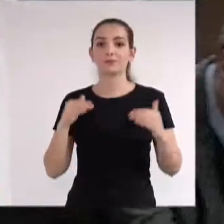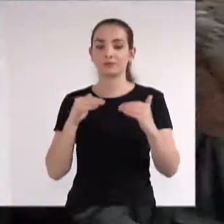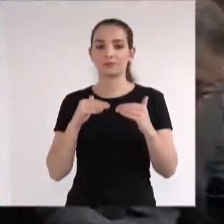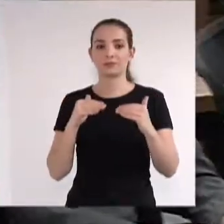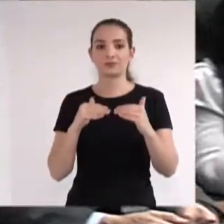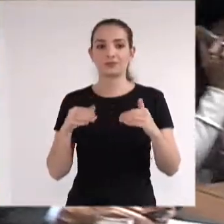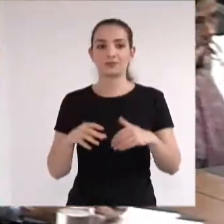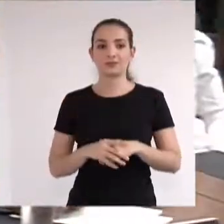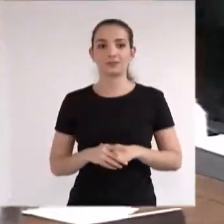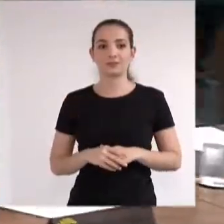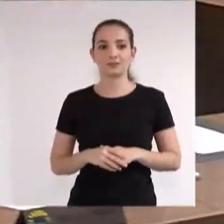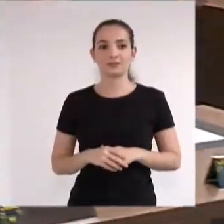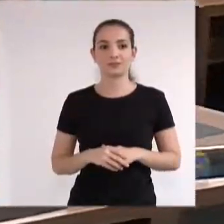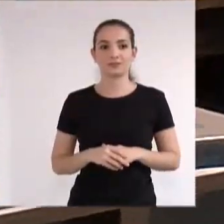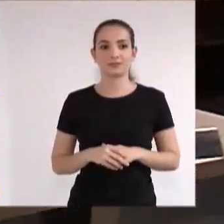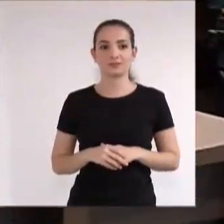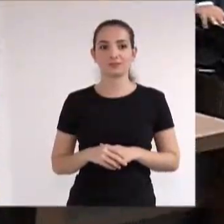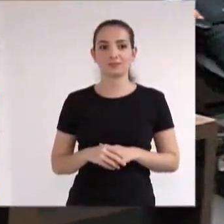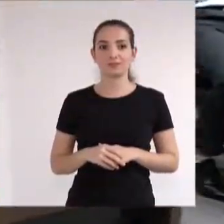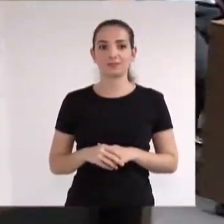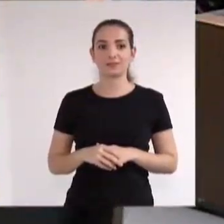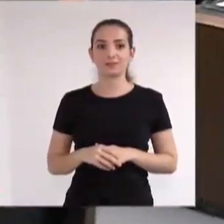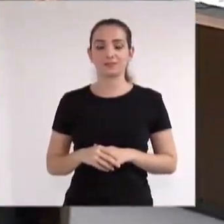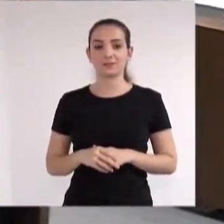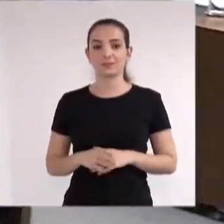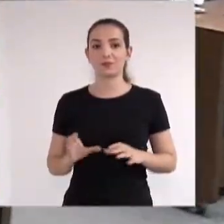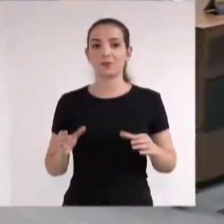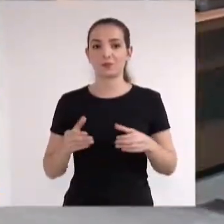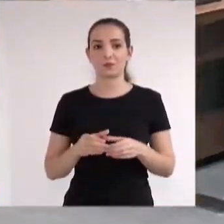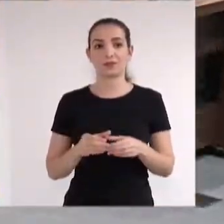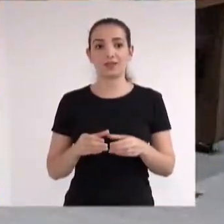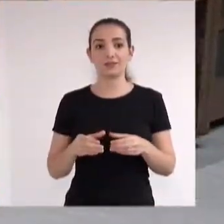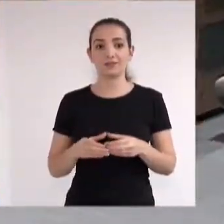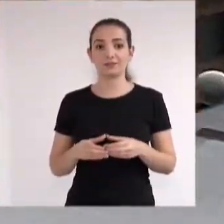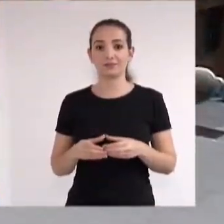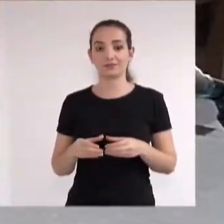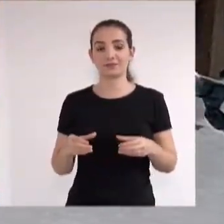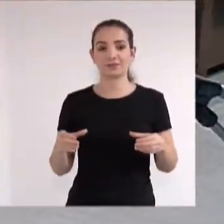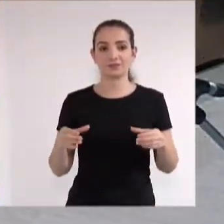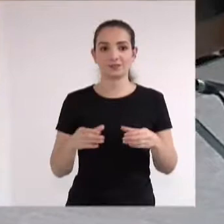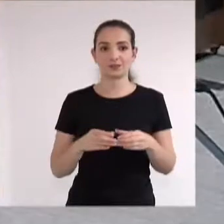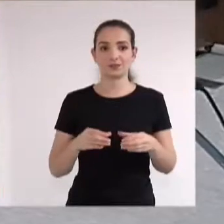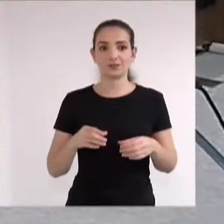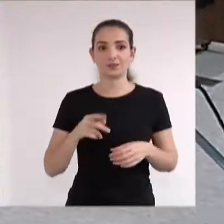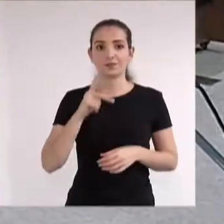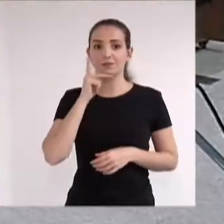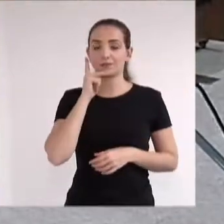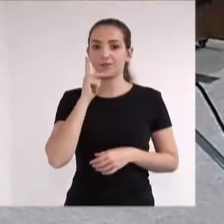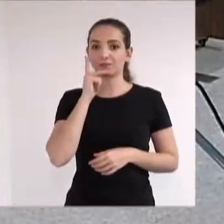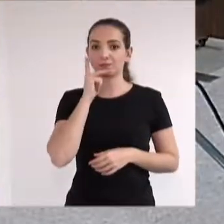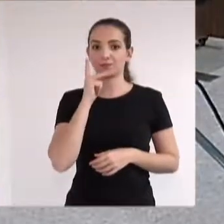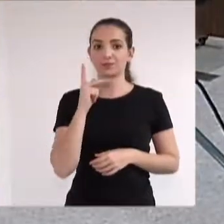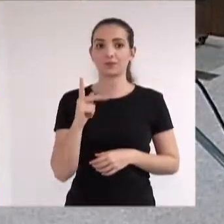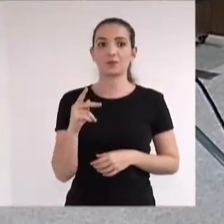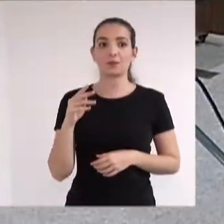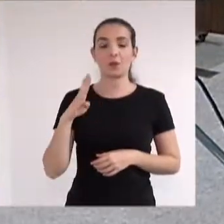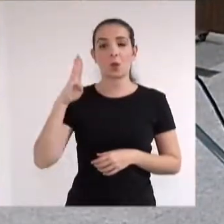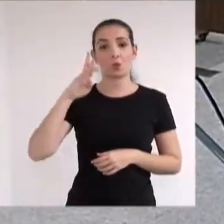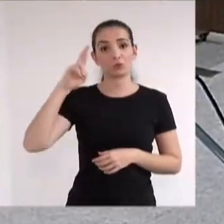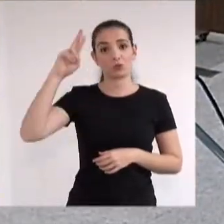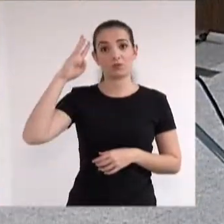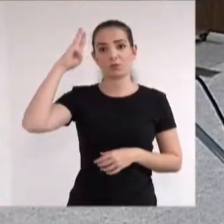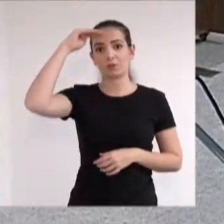Consulto o líder do Bloco Parlamentar 1, deputado Beto Pereira. Consulto o líder do governo, deputado Beto Pereira.